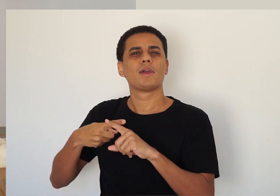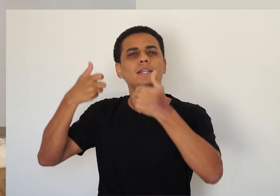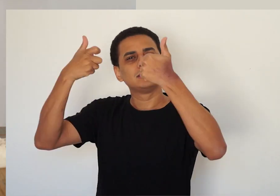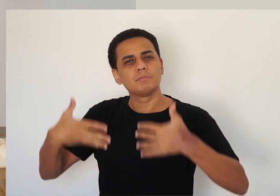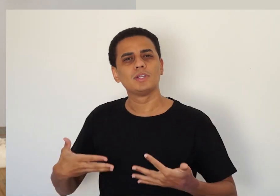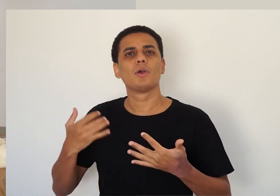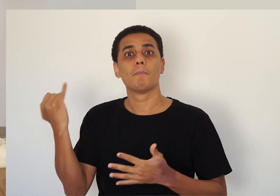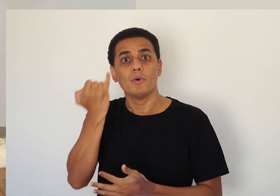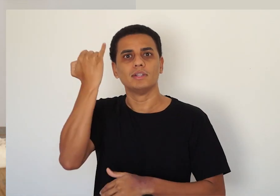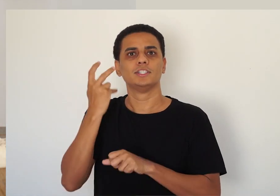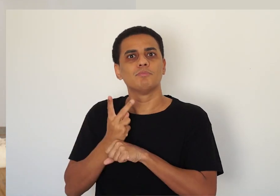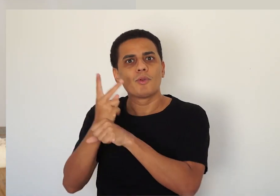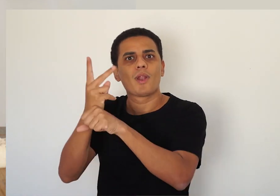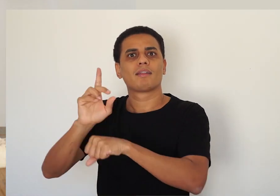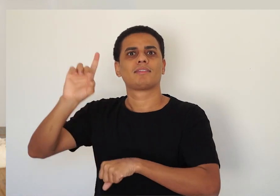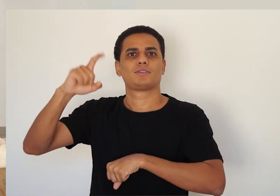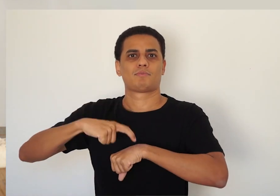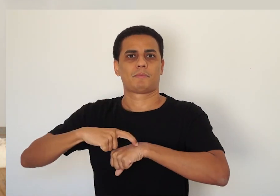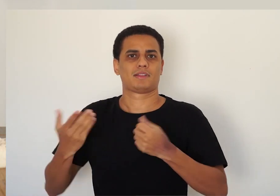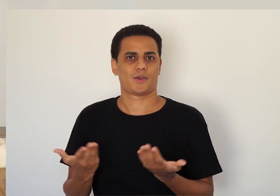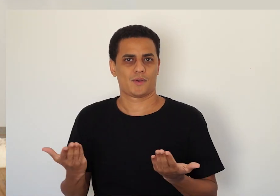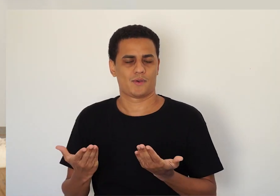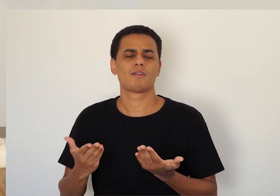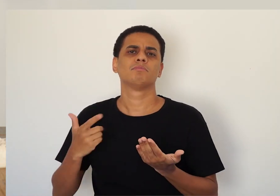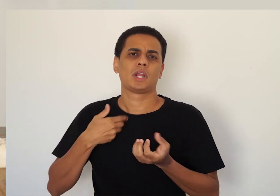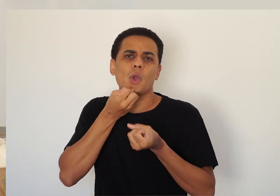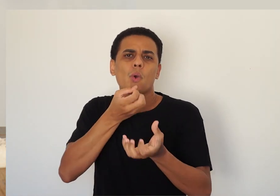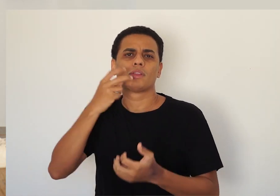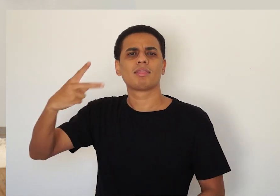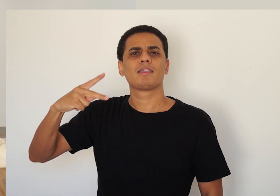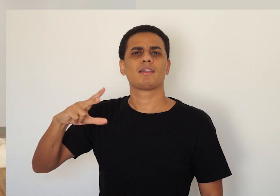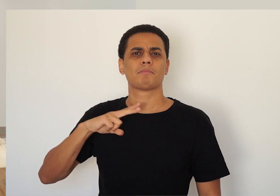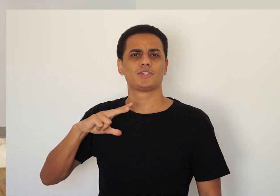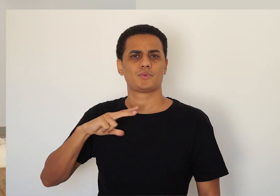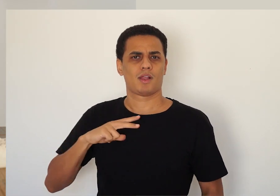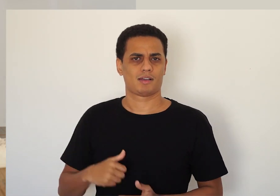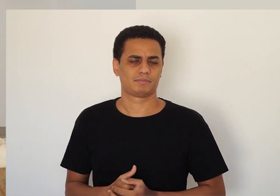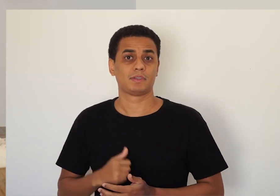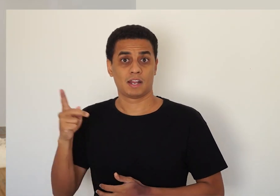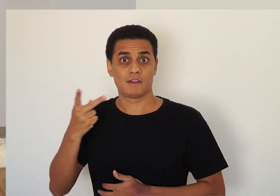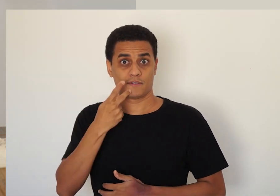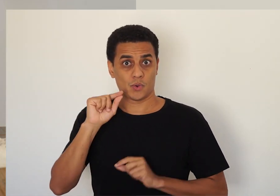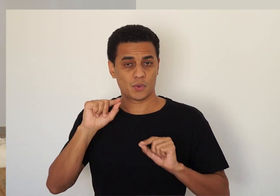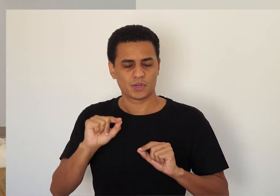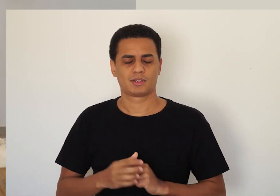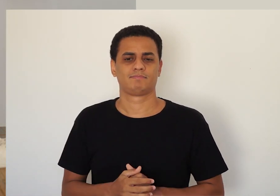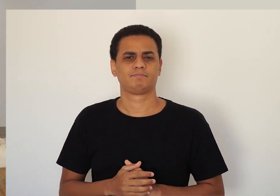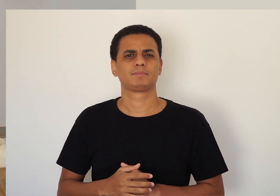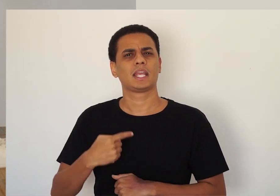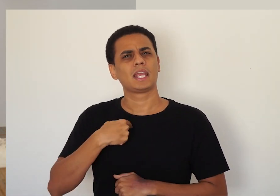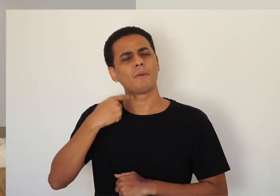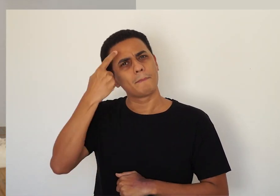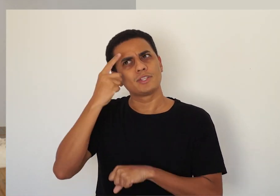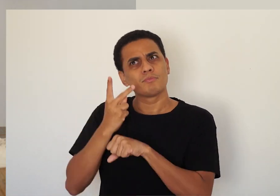importância de buscar a Deus em momentos como esses. E ele conta uma ilustração pessoal e eu quero lê-la. Ele diz assim: quando eu penso na busca